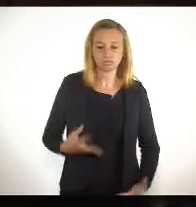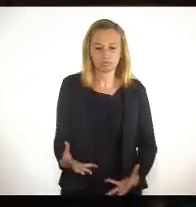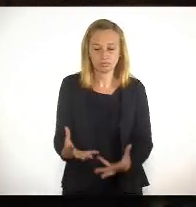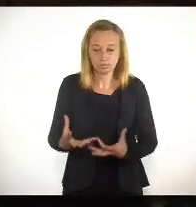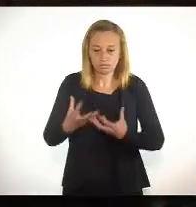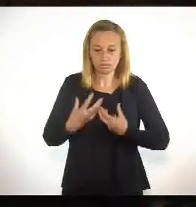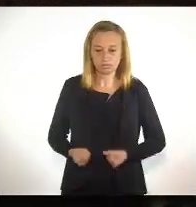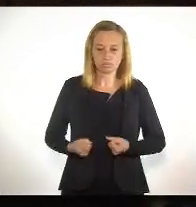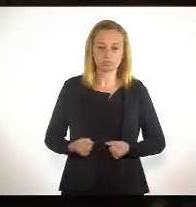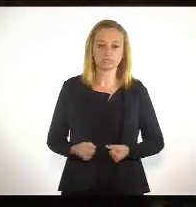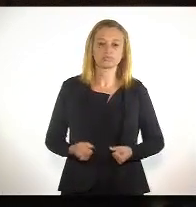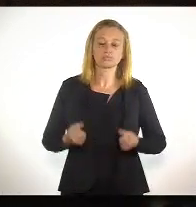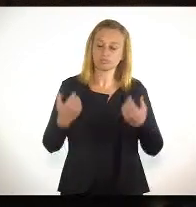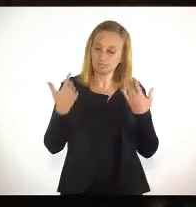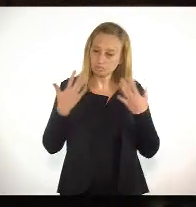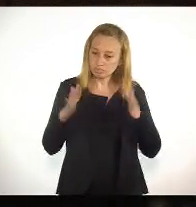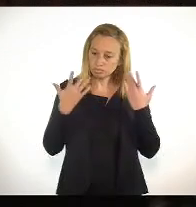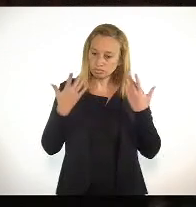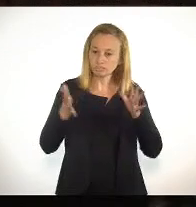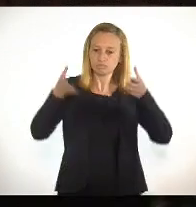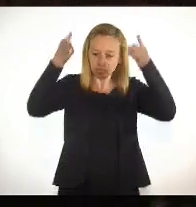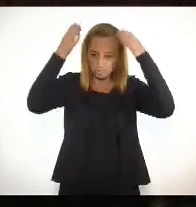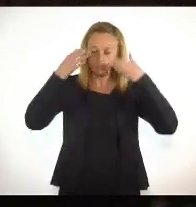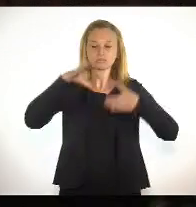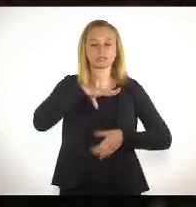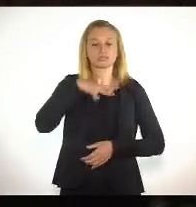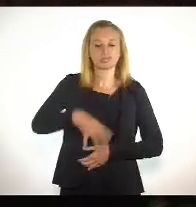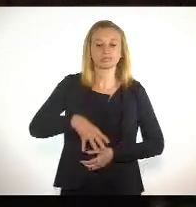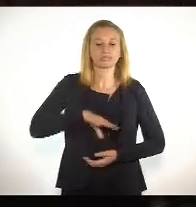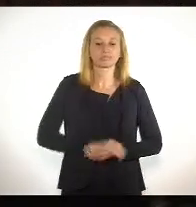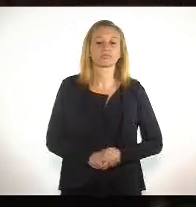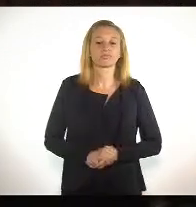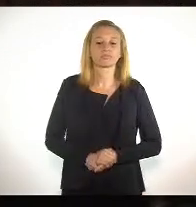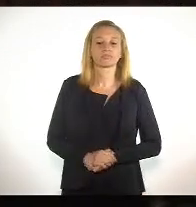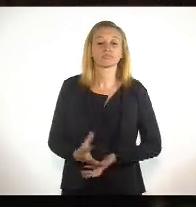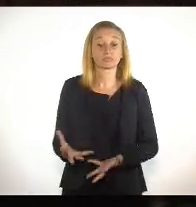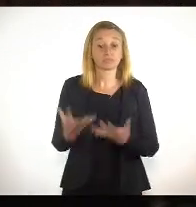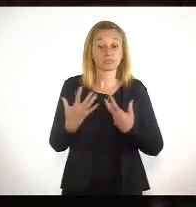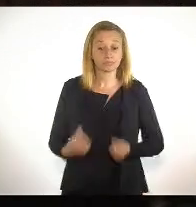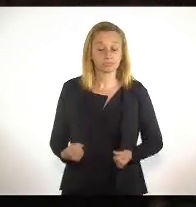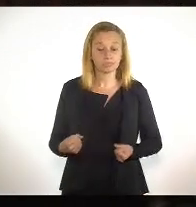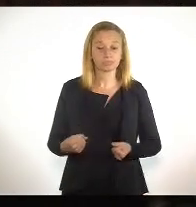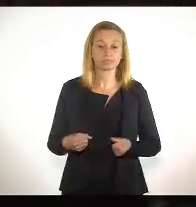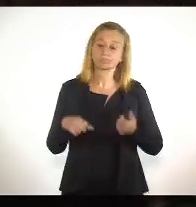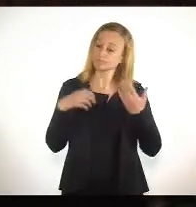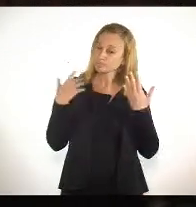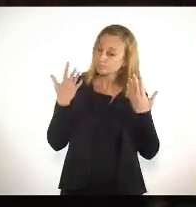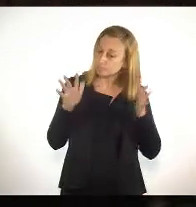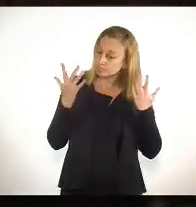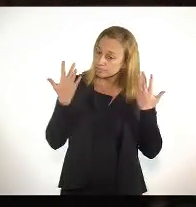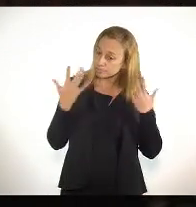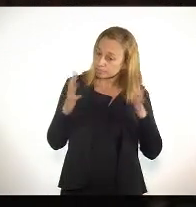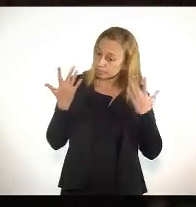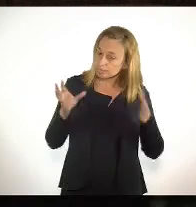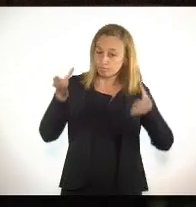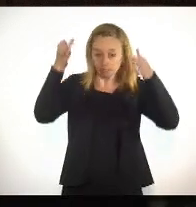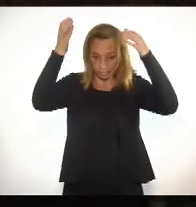os cumprimentos do rei de Portugal. E ao receber os cumprimentos do rei